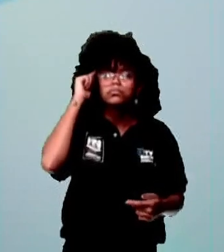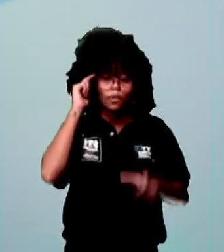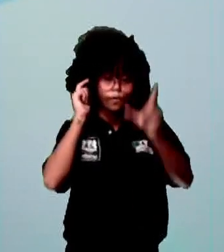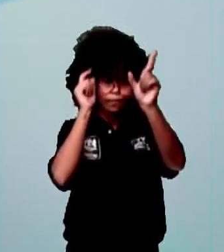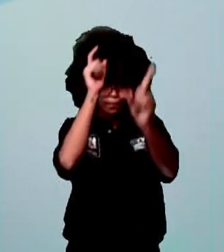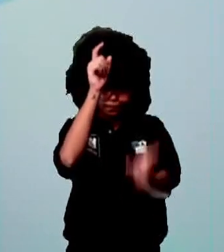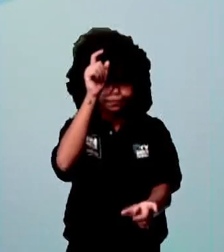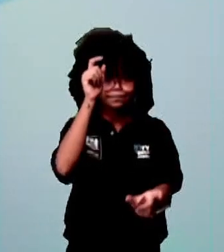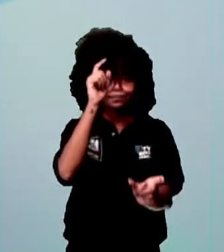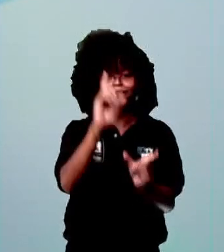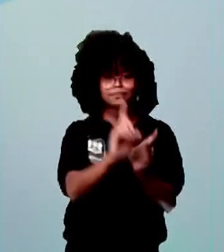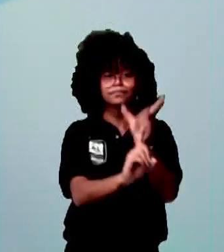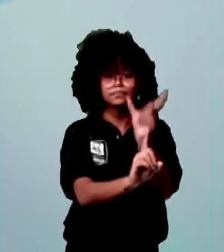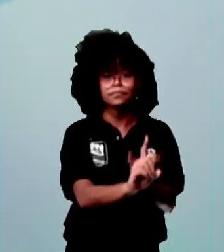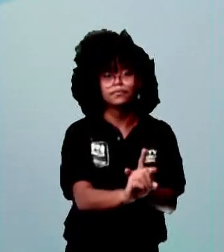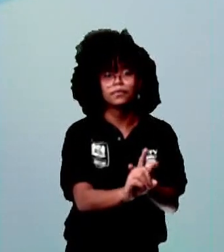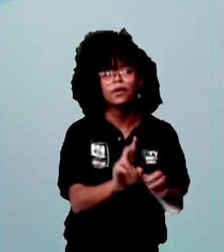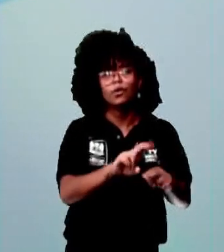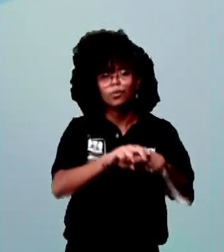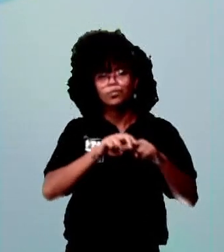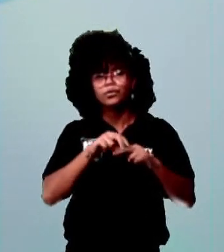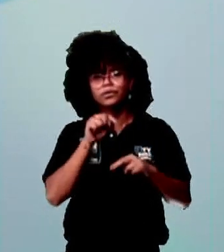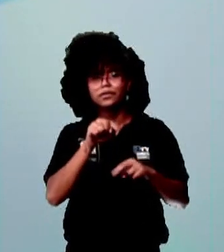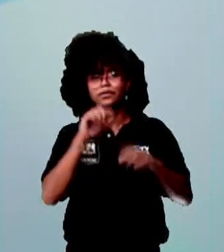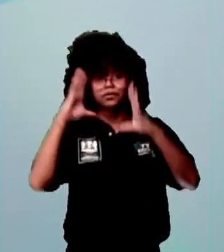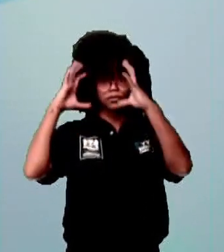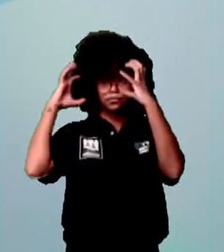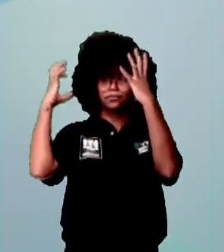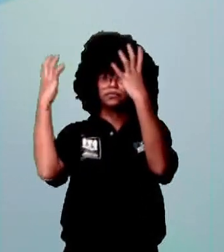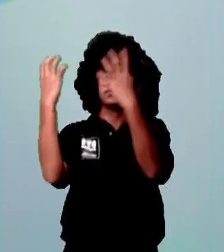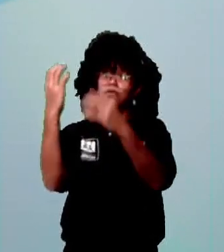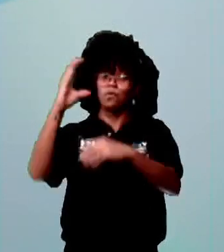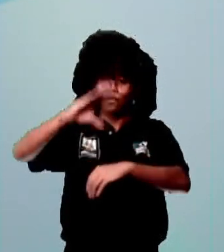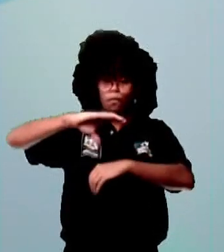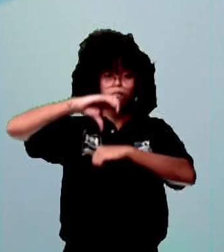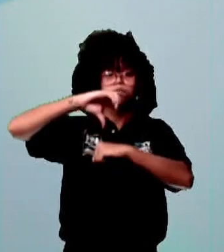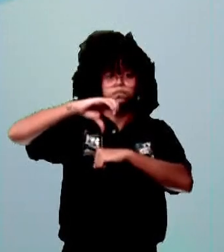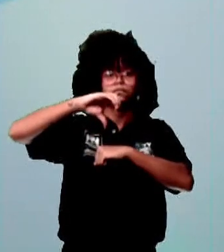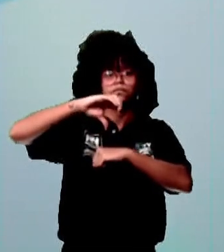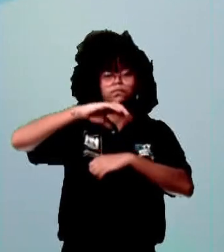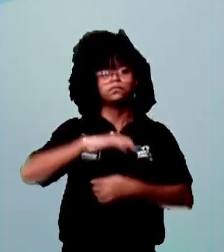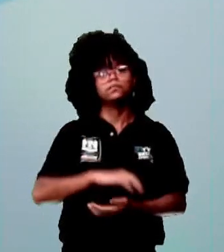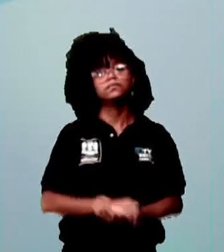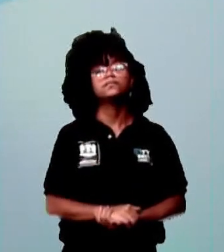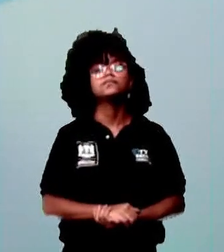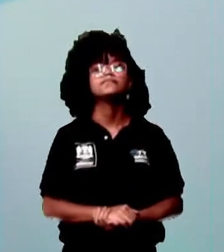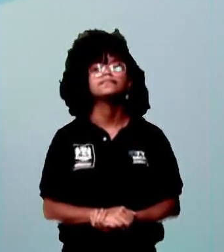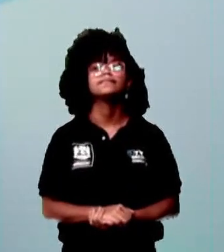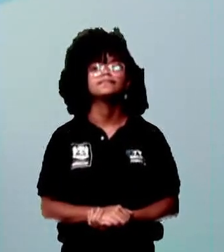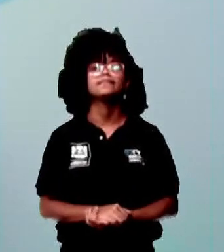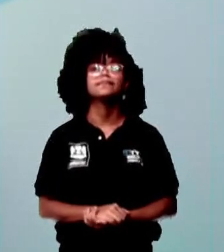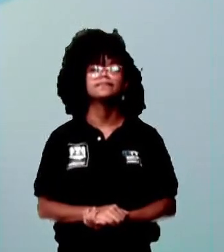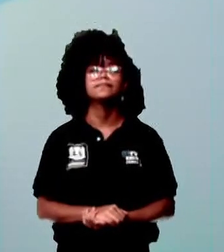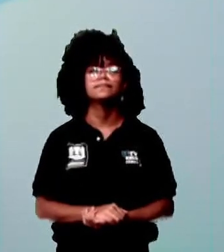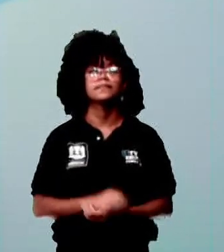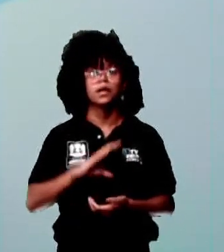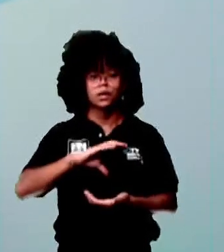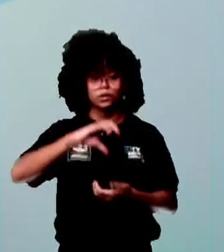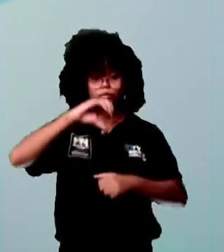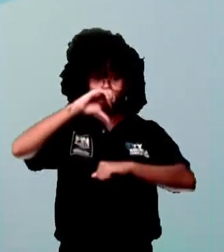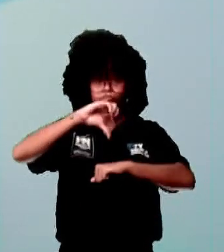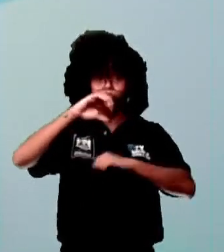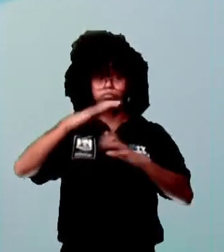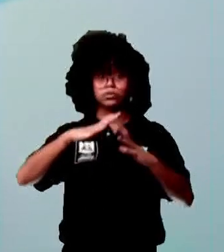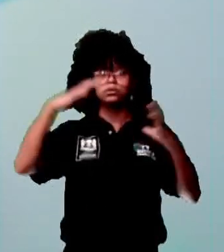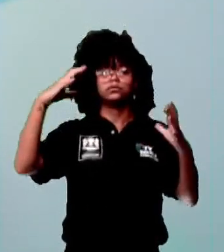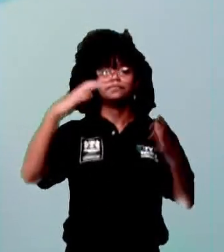desse personagem e, por isso, esse balão aí, ele é representado com um ponto de interrogação grande e